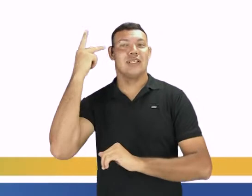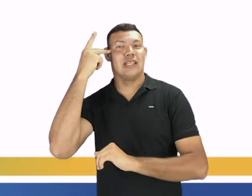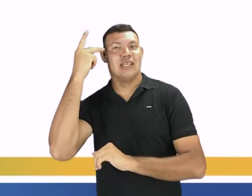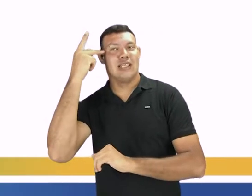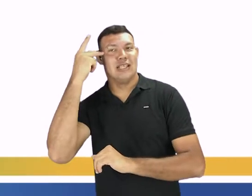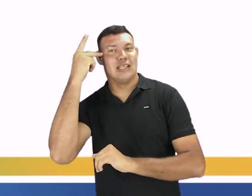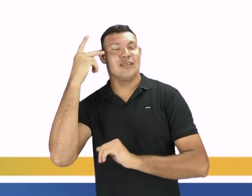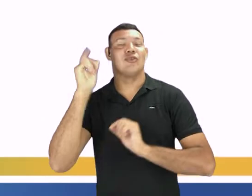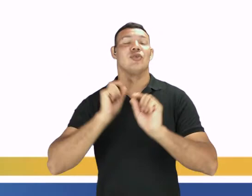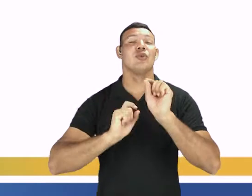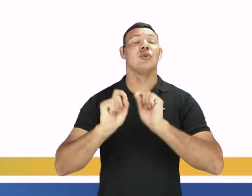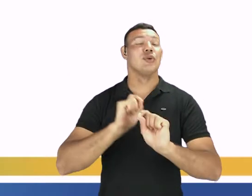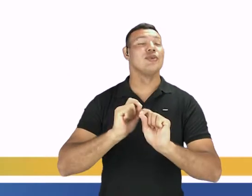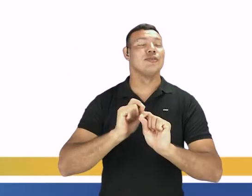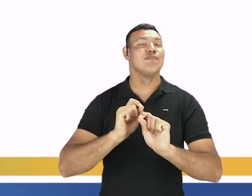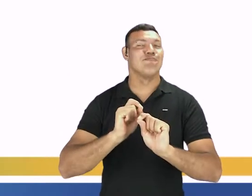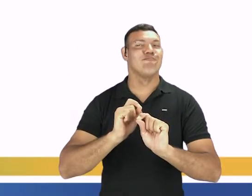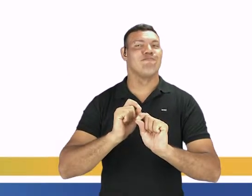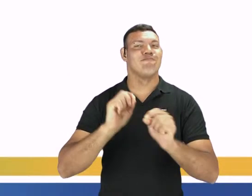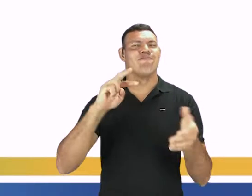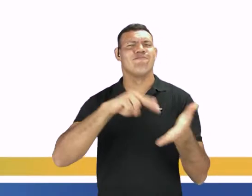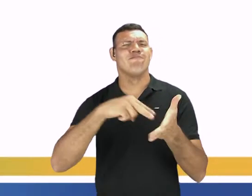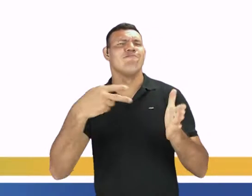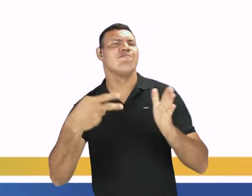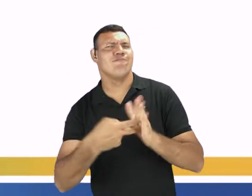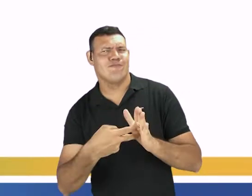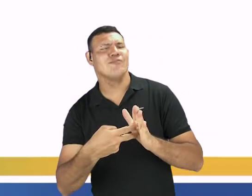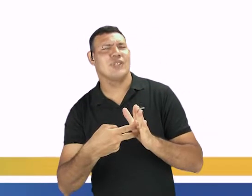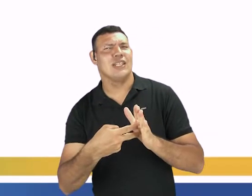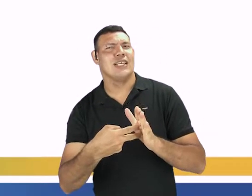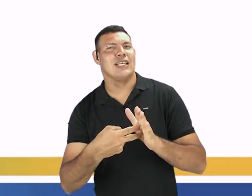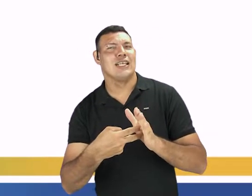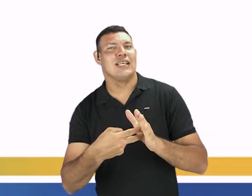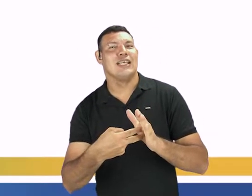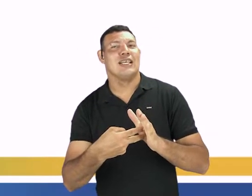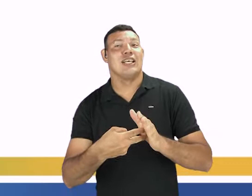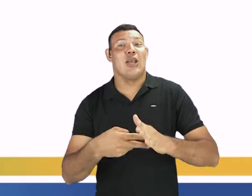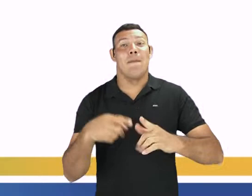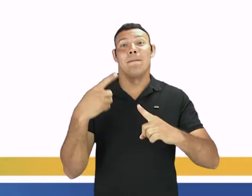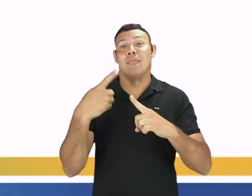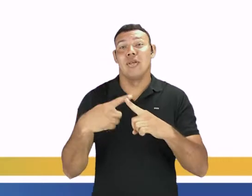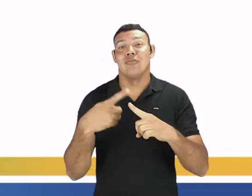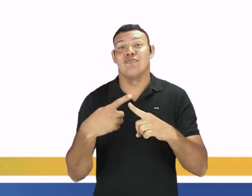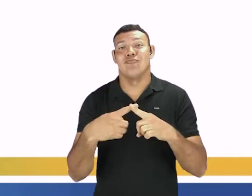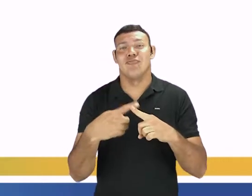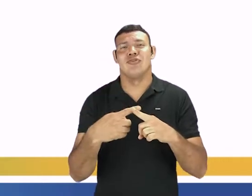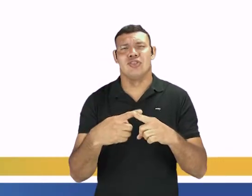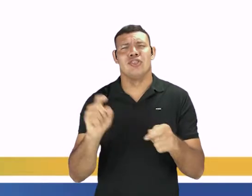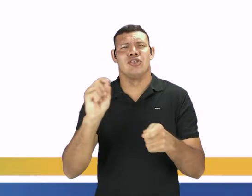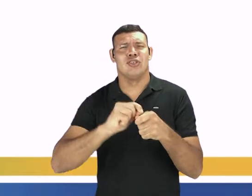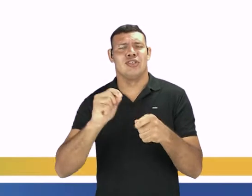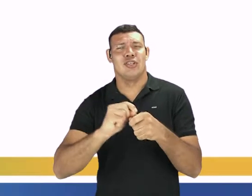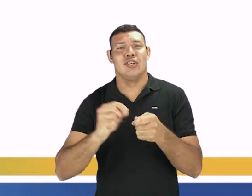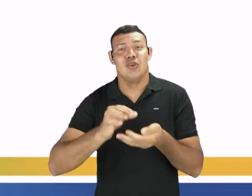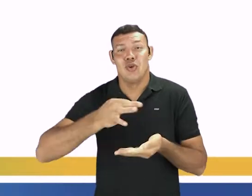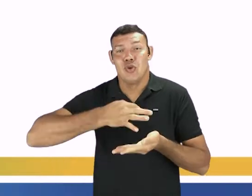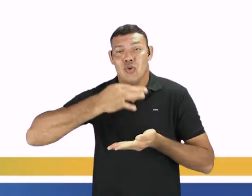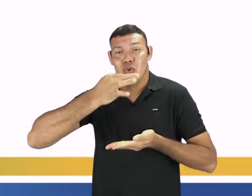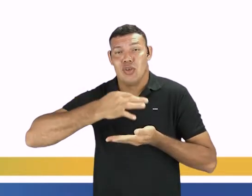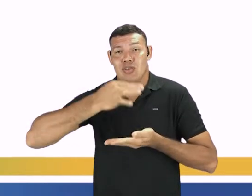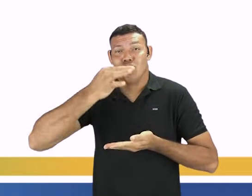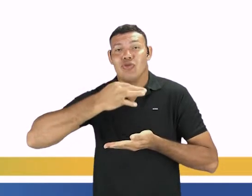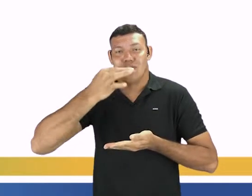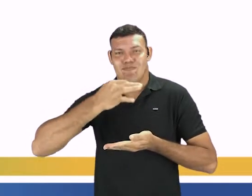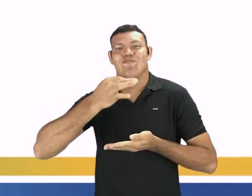é atribuído aí essa significância a esse estado por conta da produção do café, né? O café que vai ser